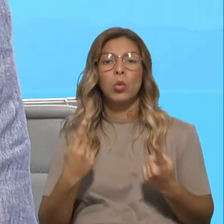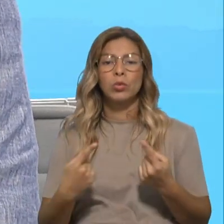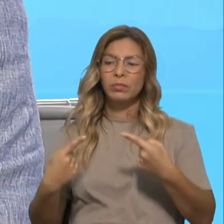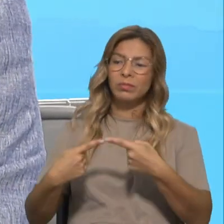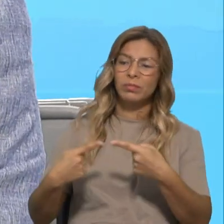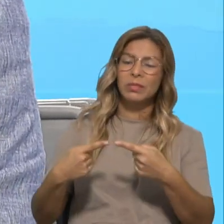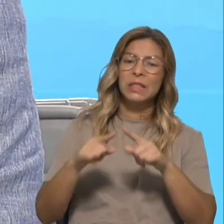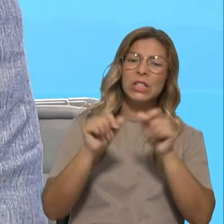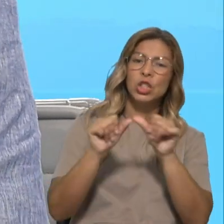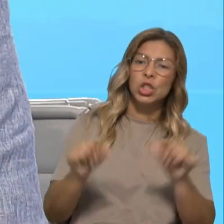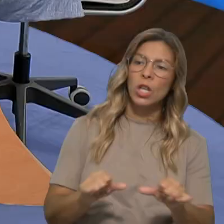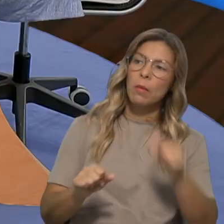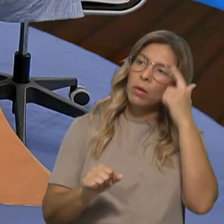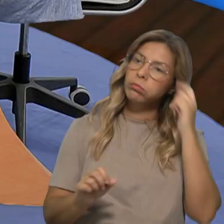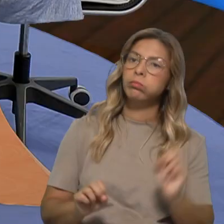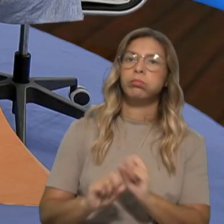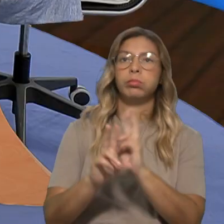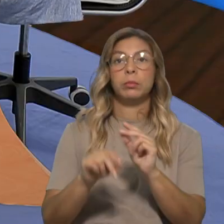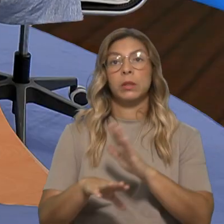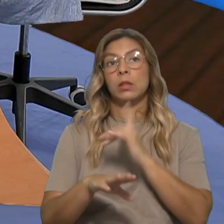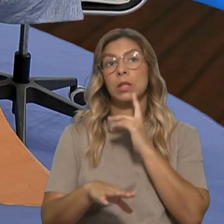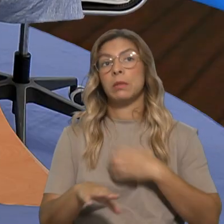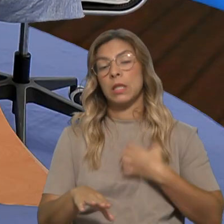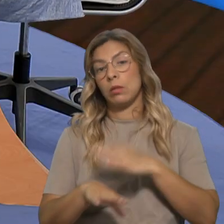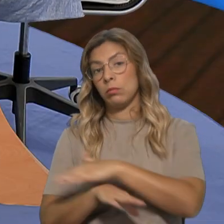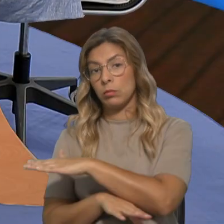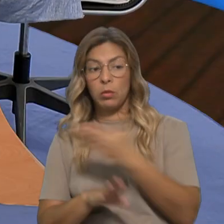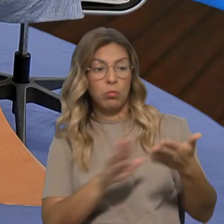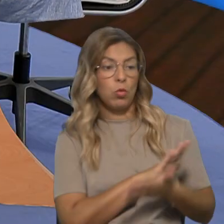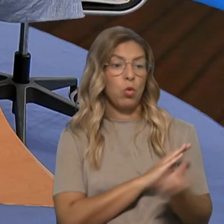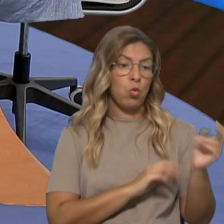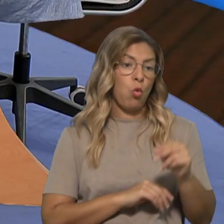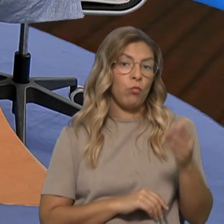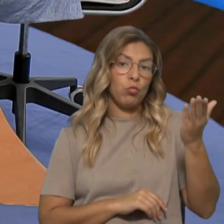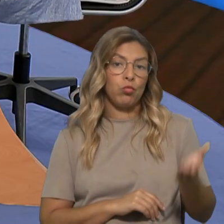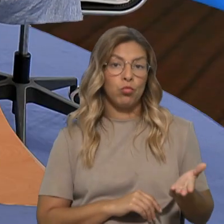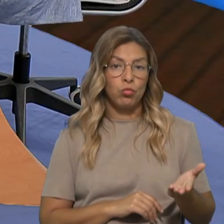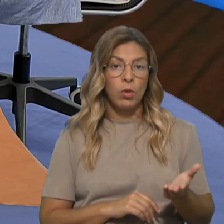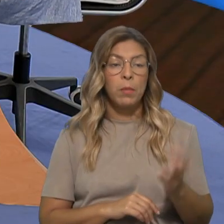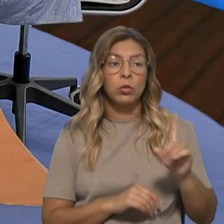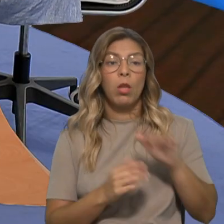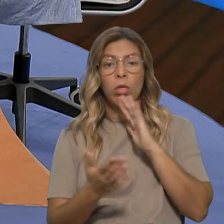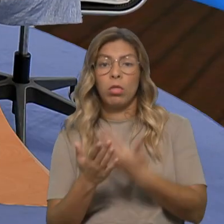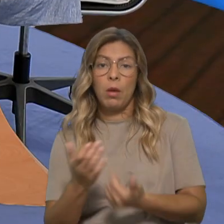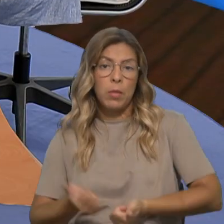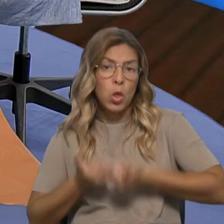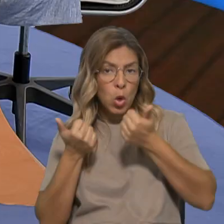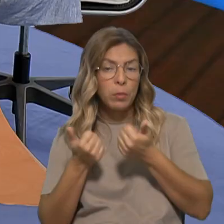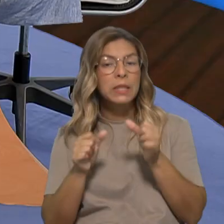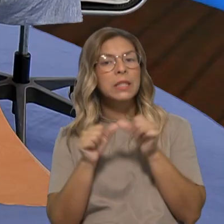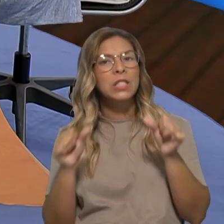sistema purificado e, portanto, sairão e entrarão outros, mas muitos melhorarão. Portanto, o sistema está